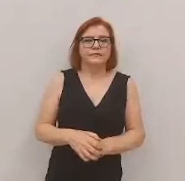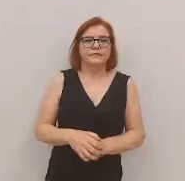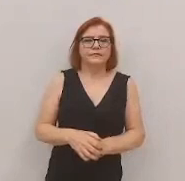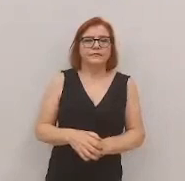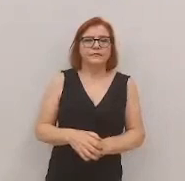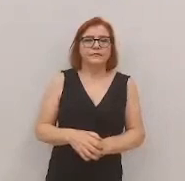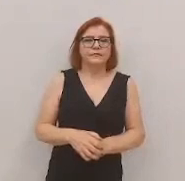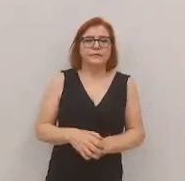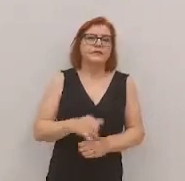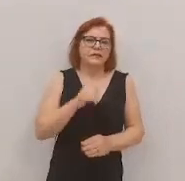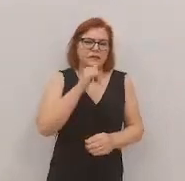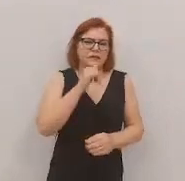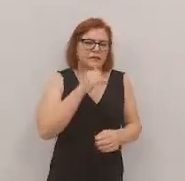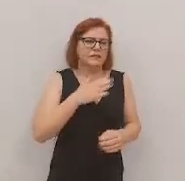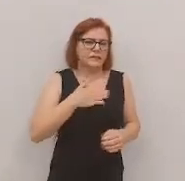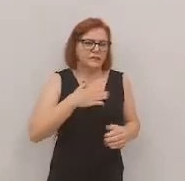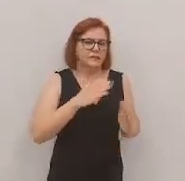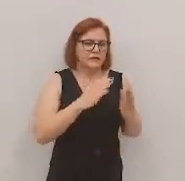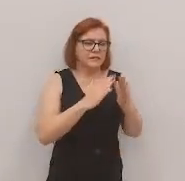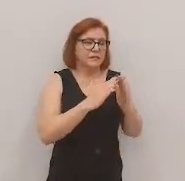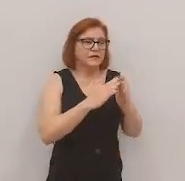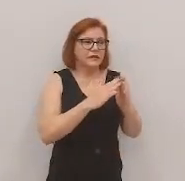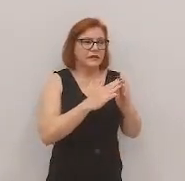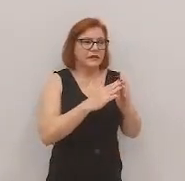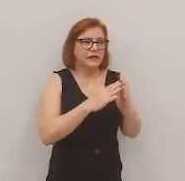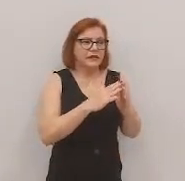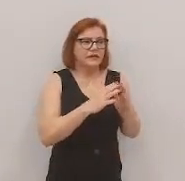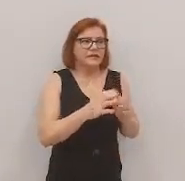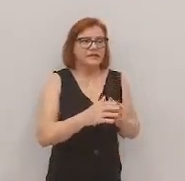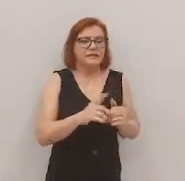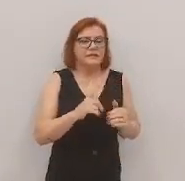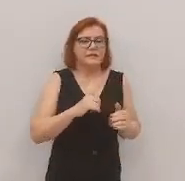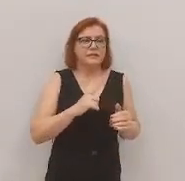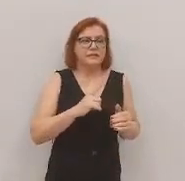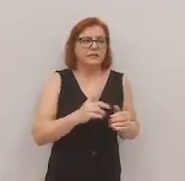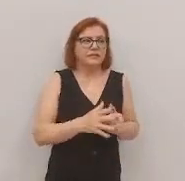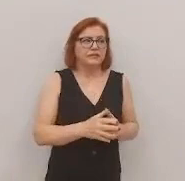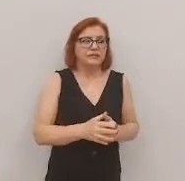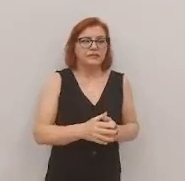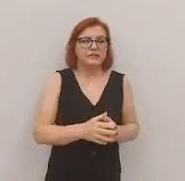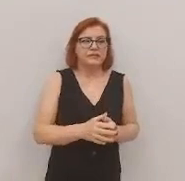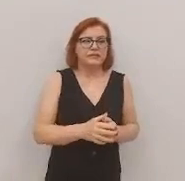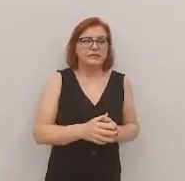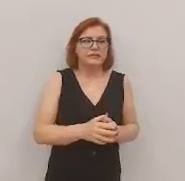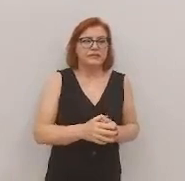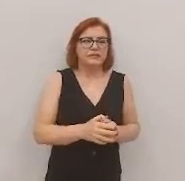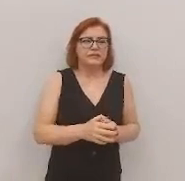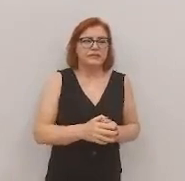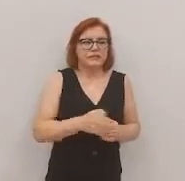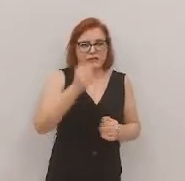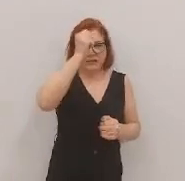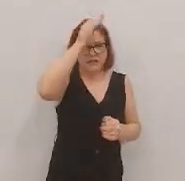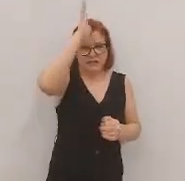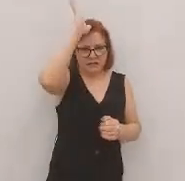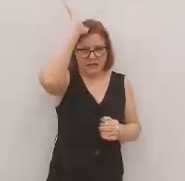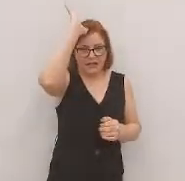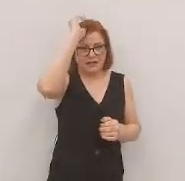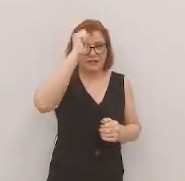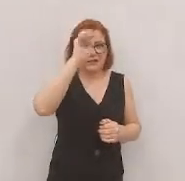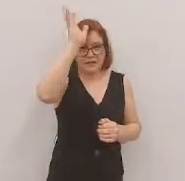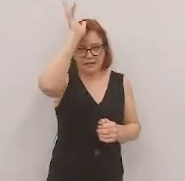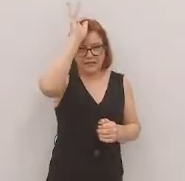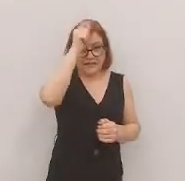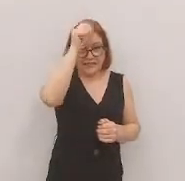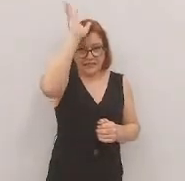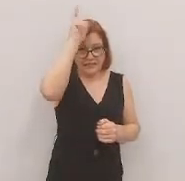um galinheiro, né? Nós morávamos no fundo, né? Casa no fundo. Tinha um galinheiro num espaço assim, cercado